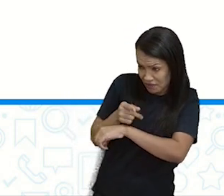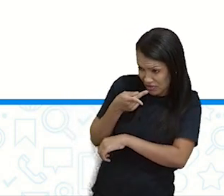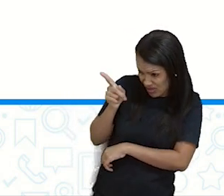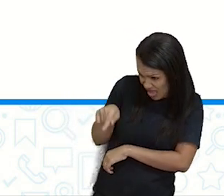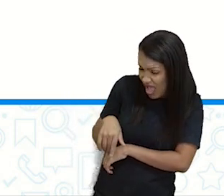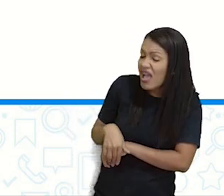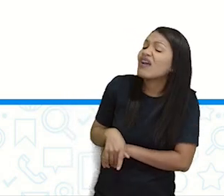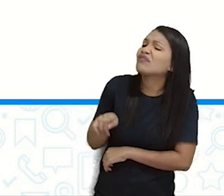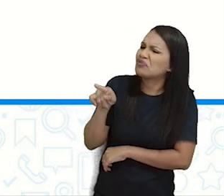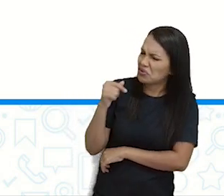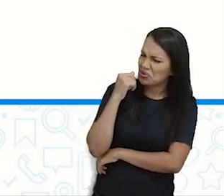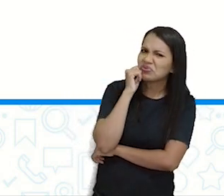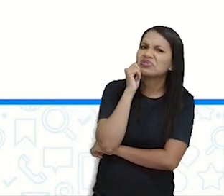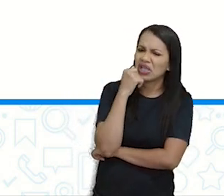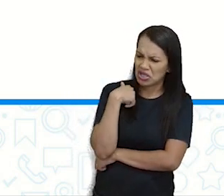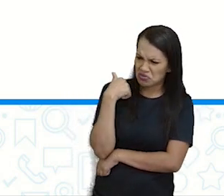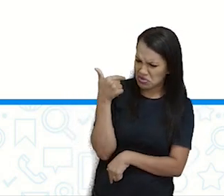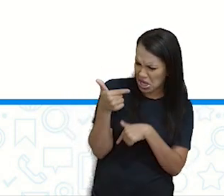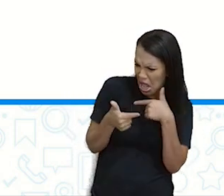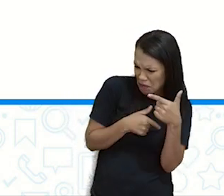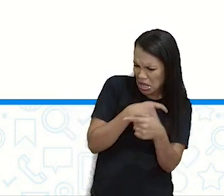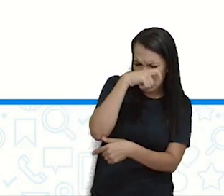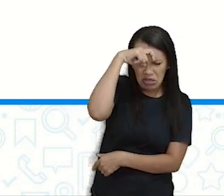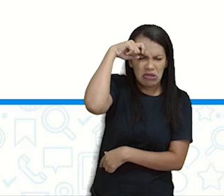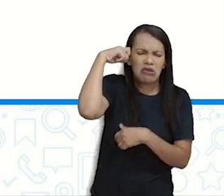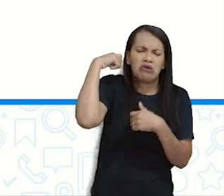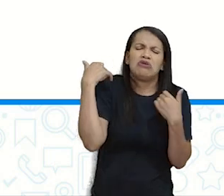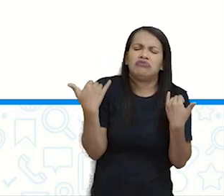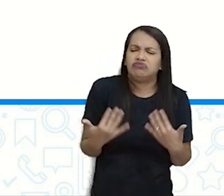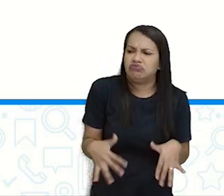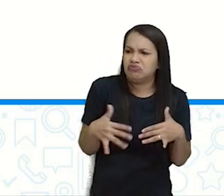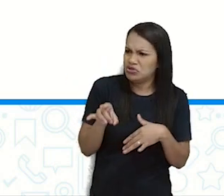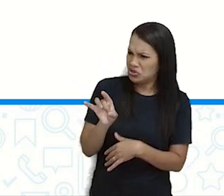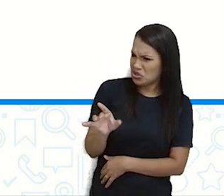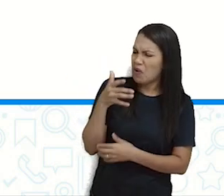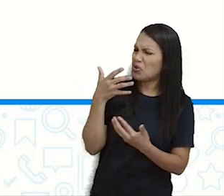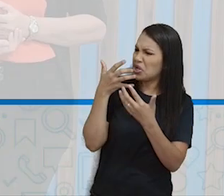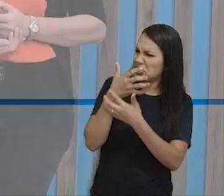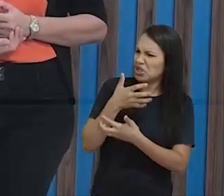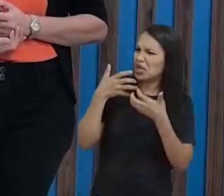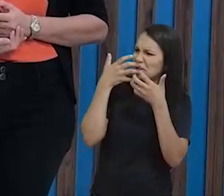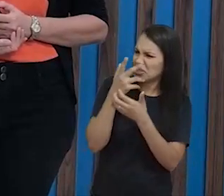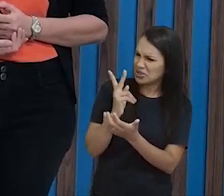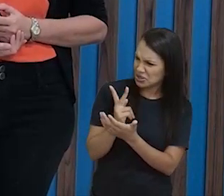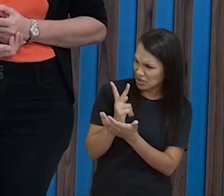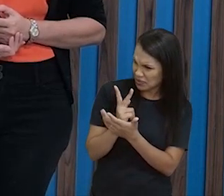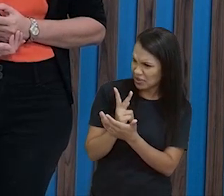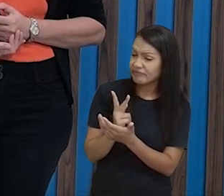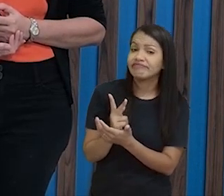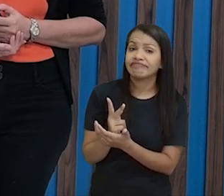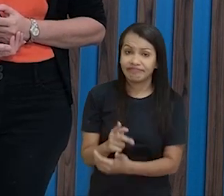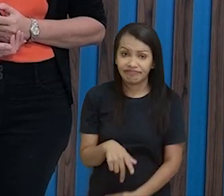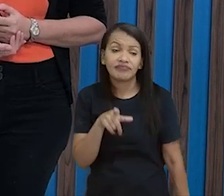era você que enquanto eu estava trabalhando só fazia cantar, cantar, cantar o tempo todo? A